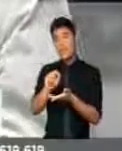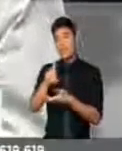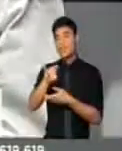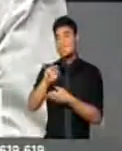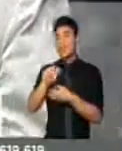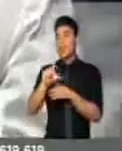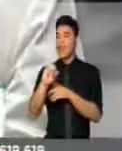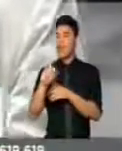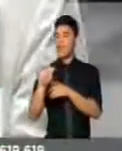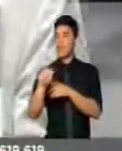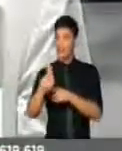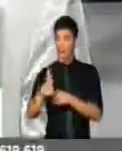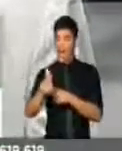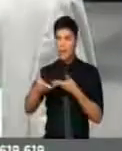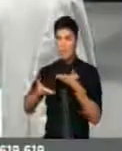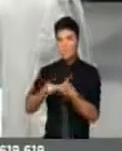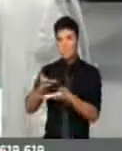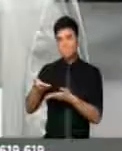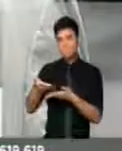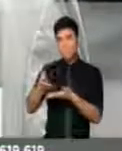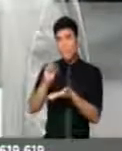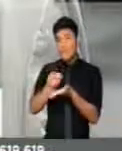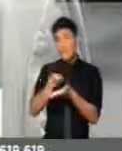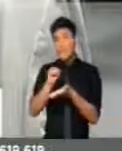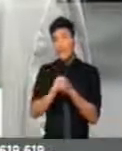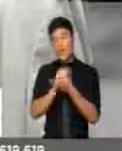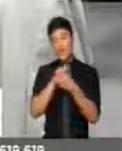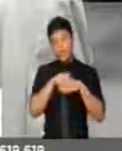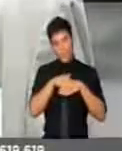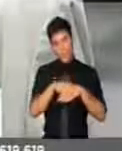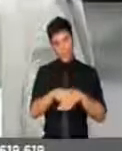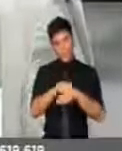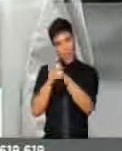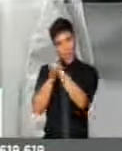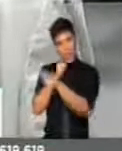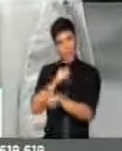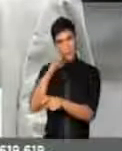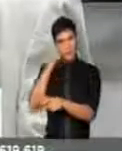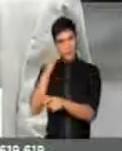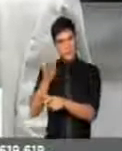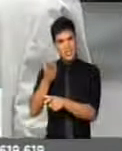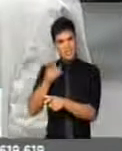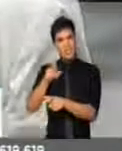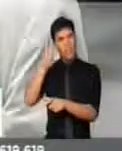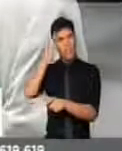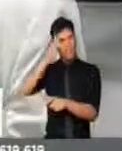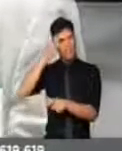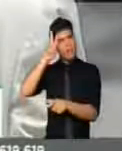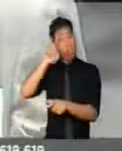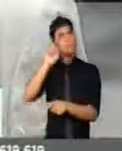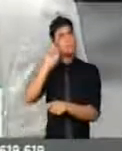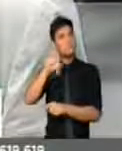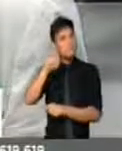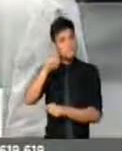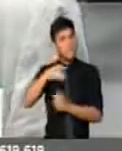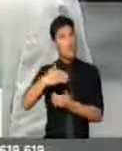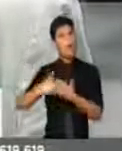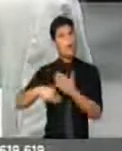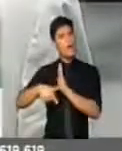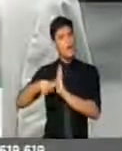O que faltou a ela foi humildade. Eu nunca me esqueço de quando ela, em determinado